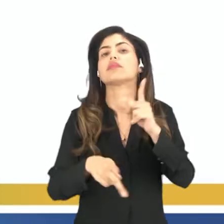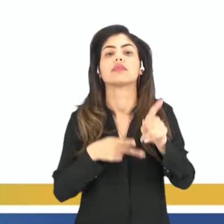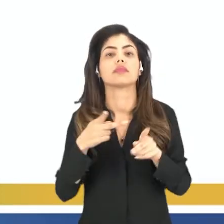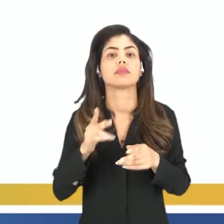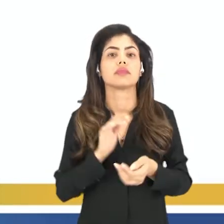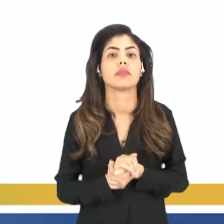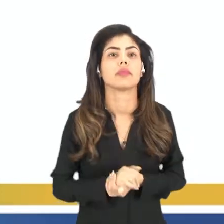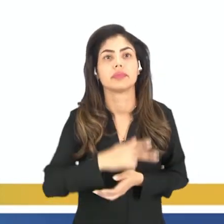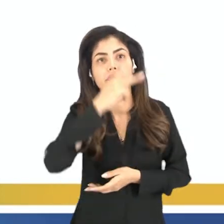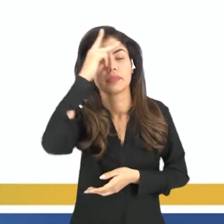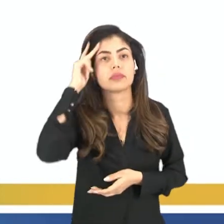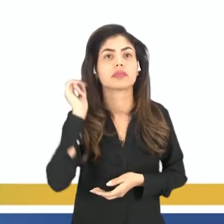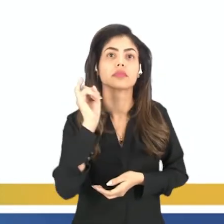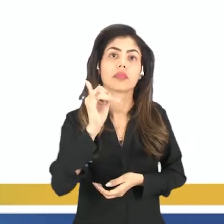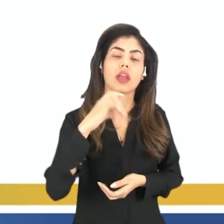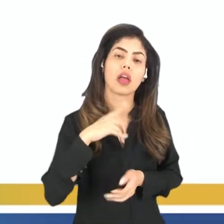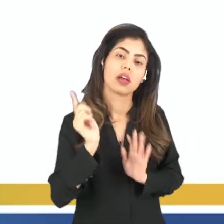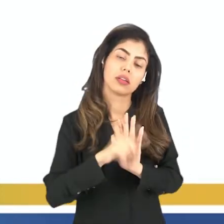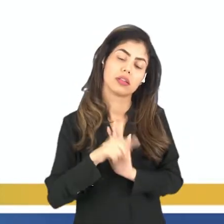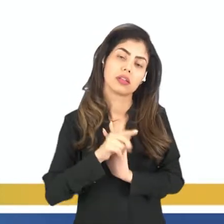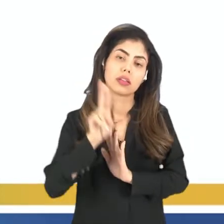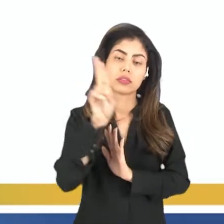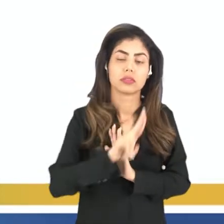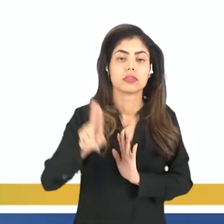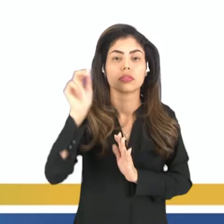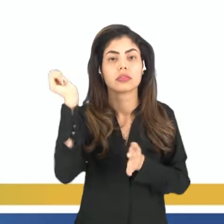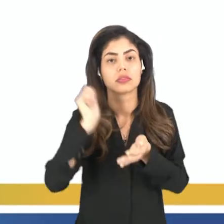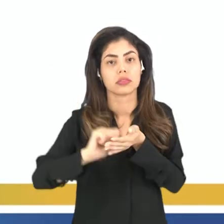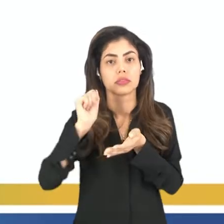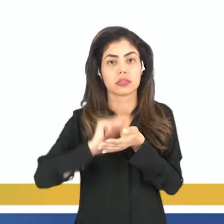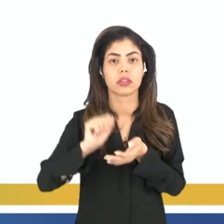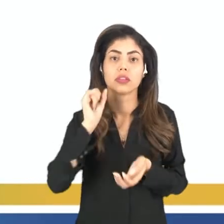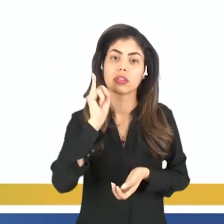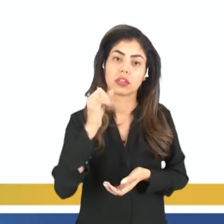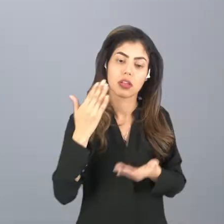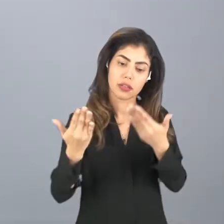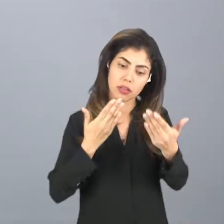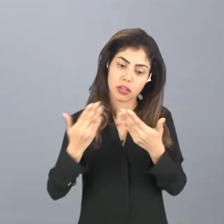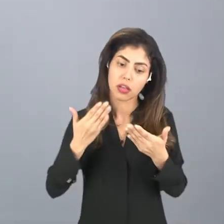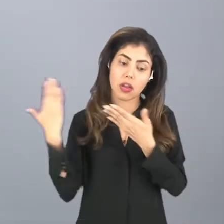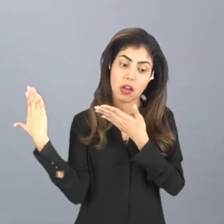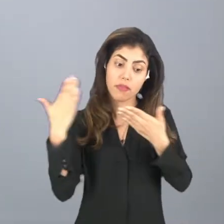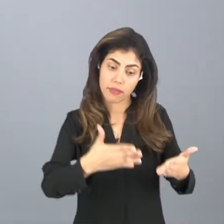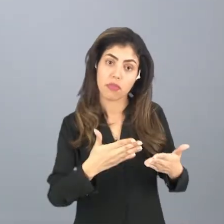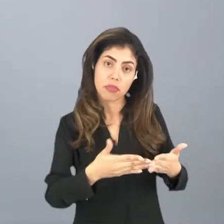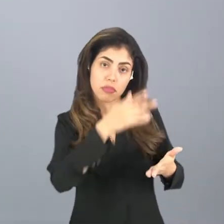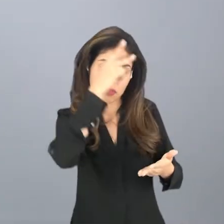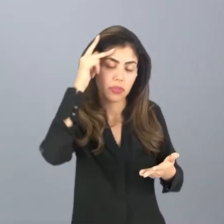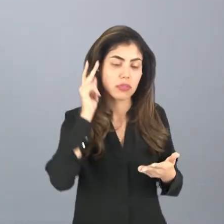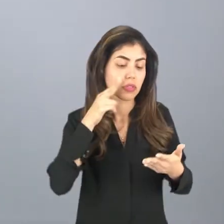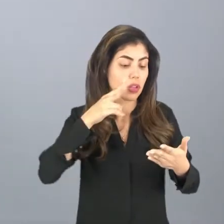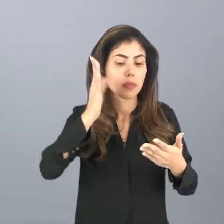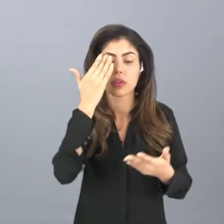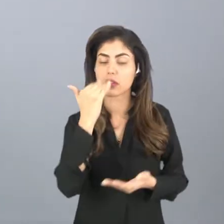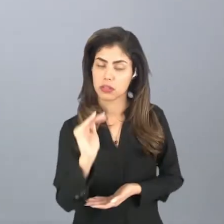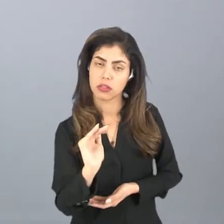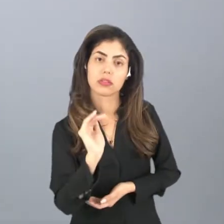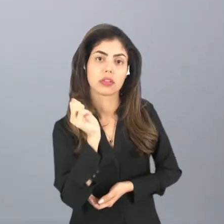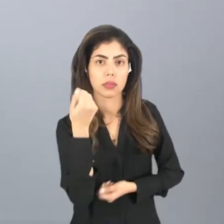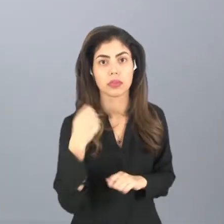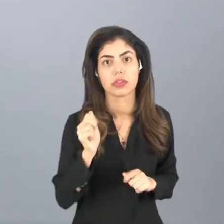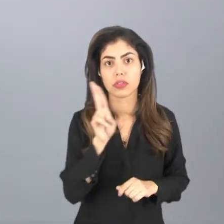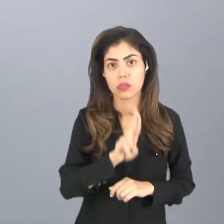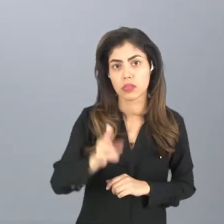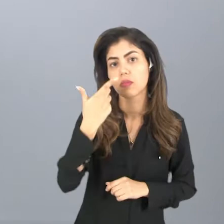certo? Se o gênero textual aí utilizado na escrita, se ele está relacionado com o público-alvo, né? Se é um texto para crianças, ele tem que utilizar